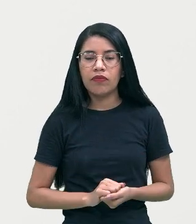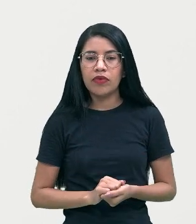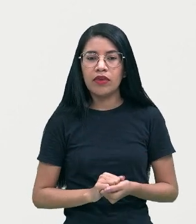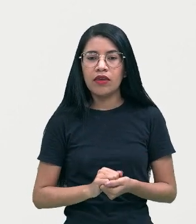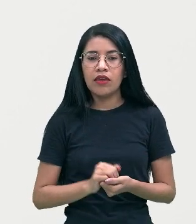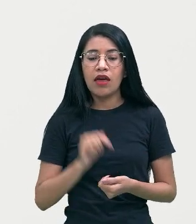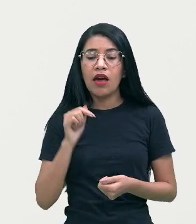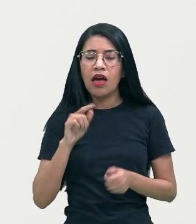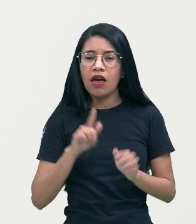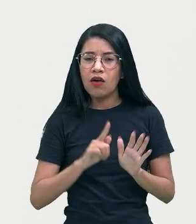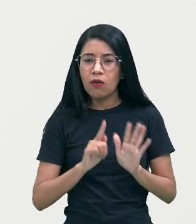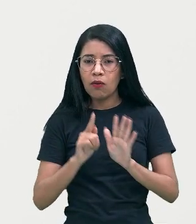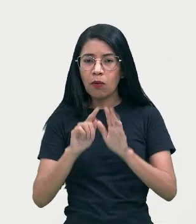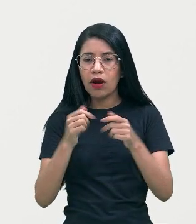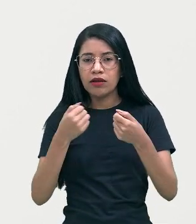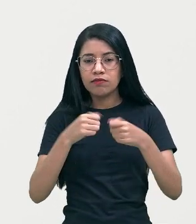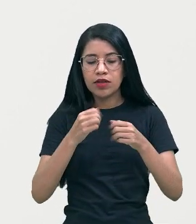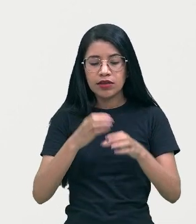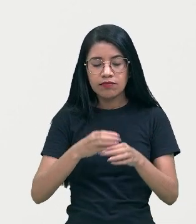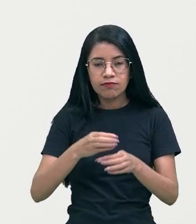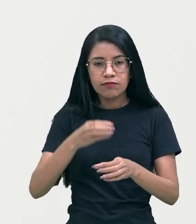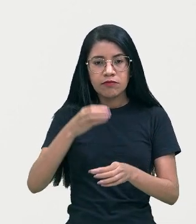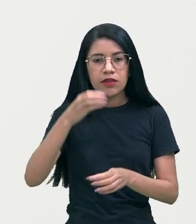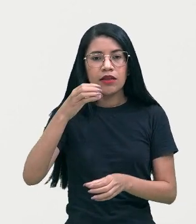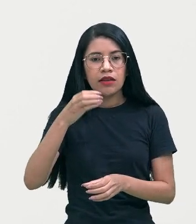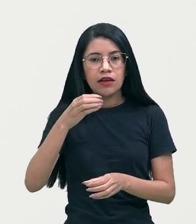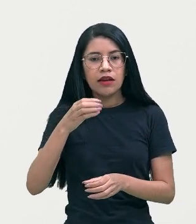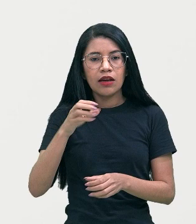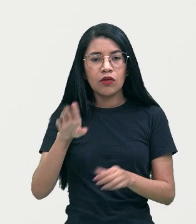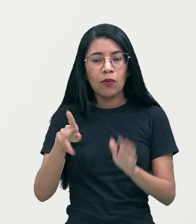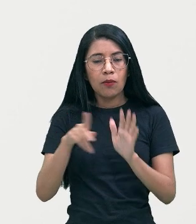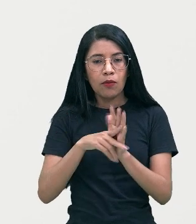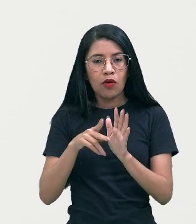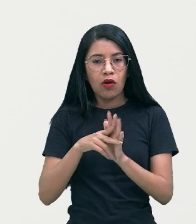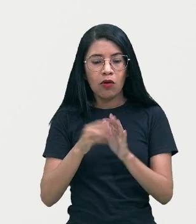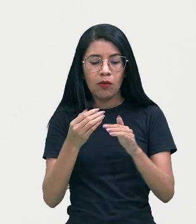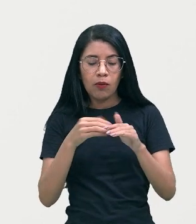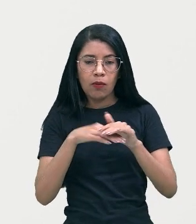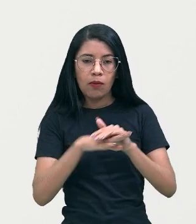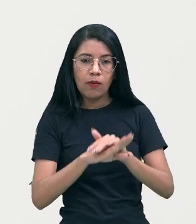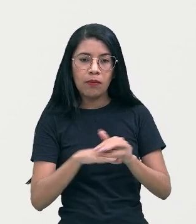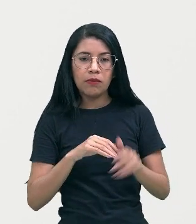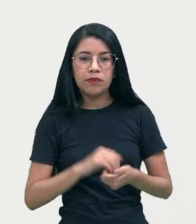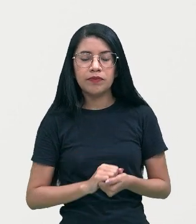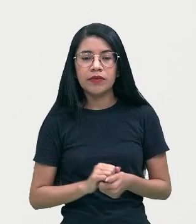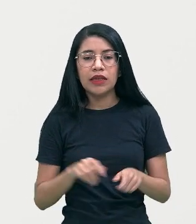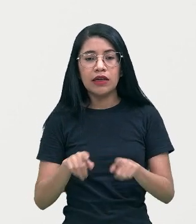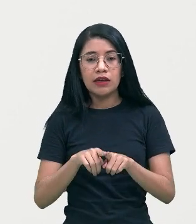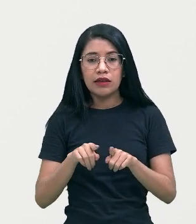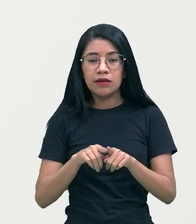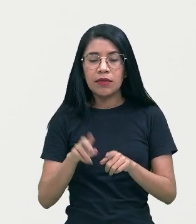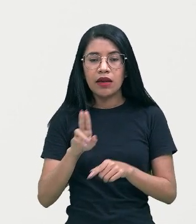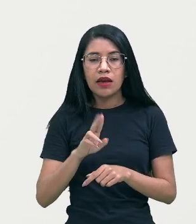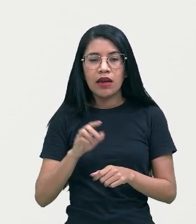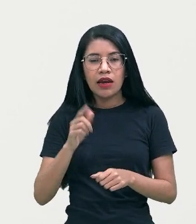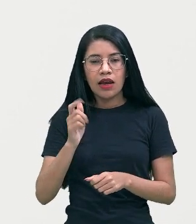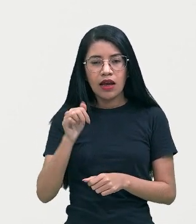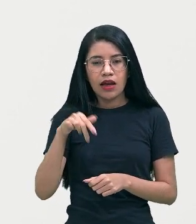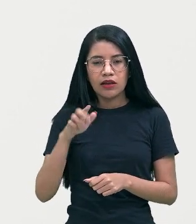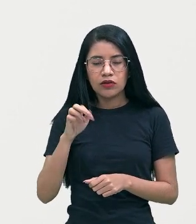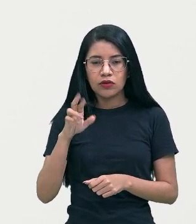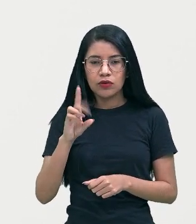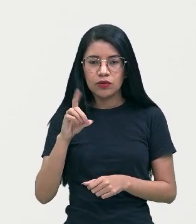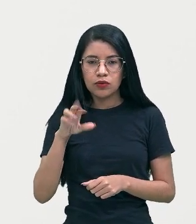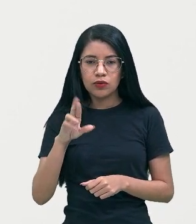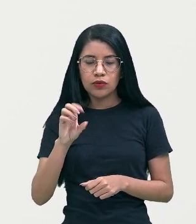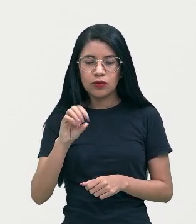gás, são necessários cilindros e vasos industriais para estocar, além de grandes gasodutos para o transporte que